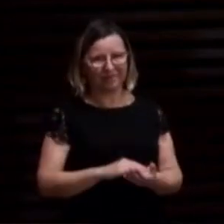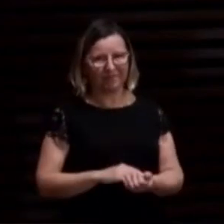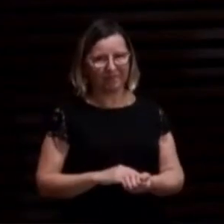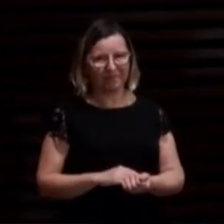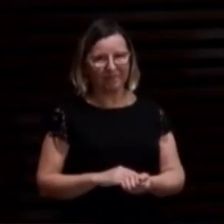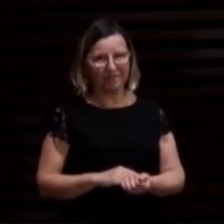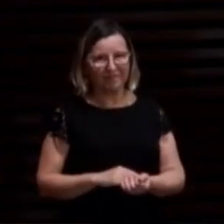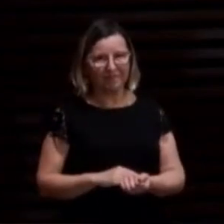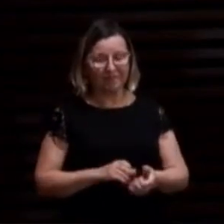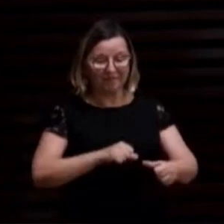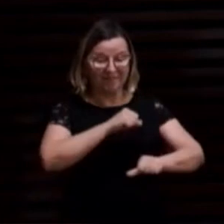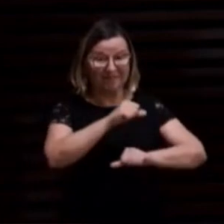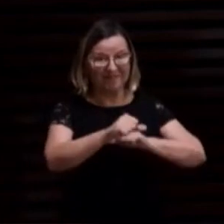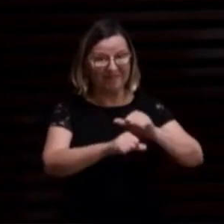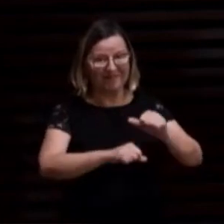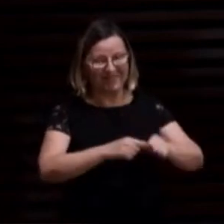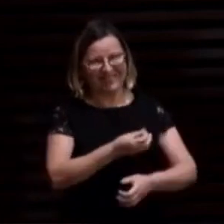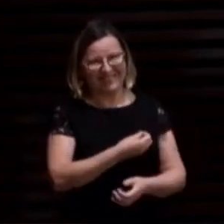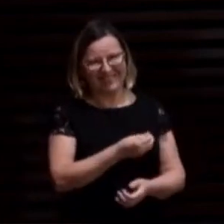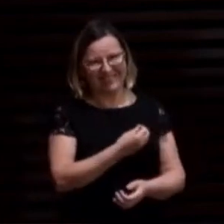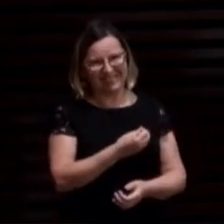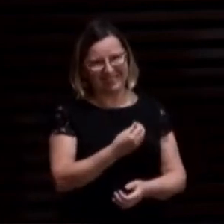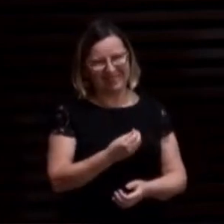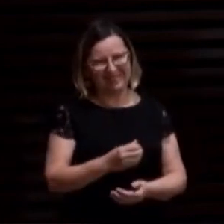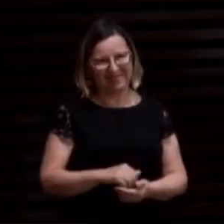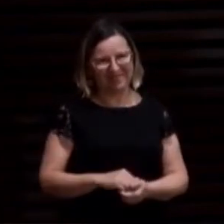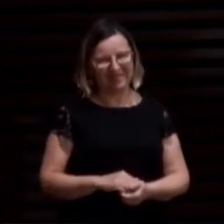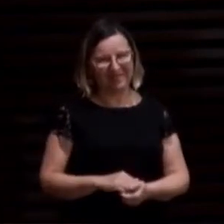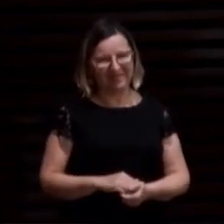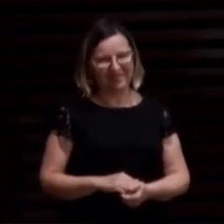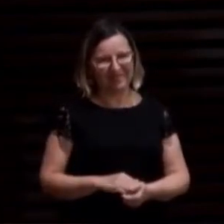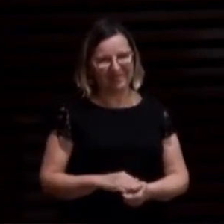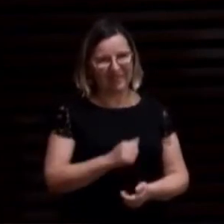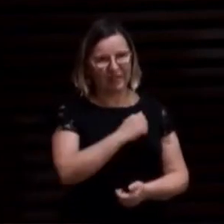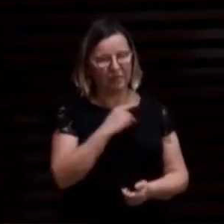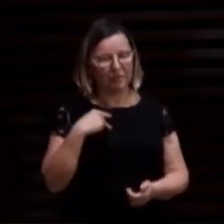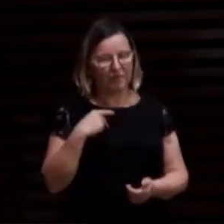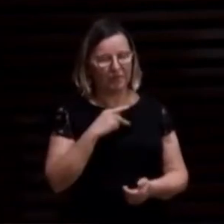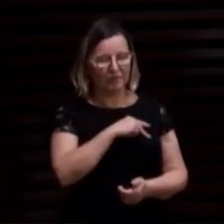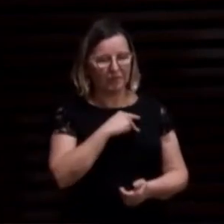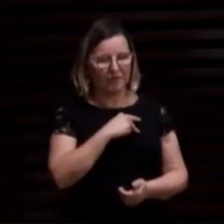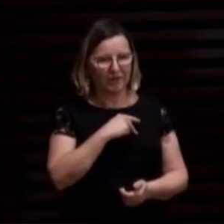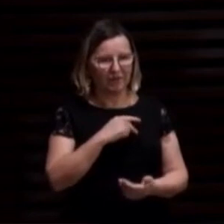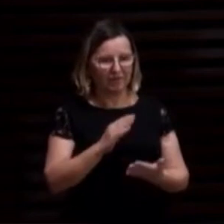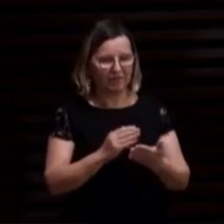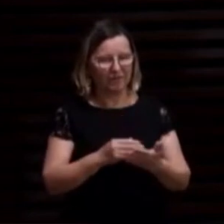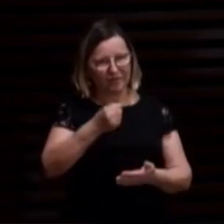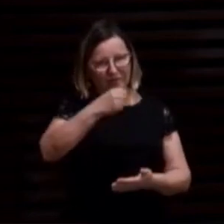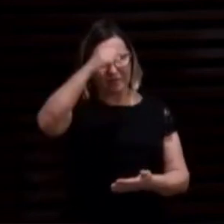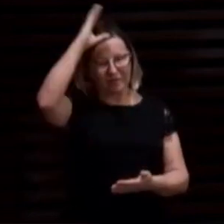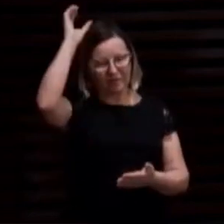É uma troca de vida. O apóstolo Paulo, em Romanos, no capítulo